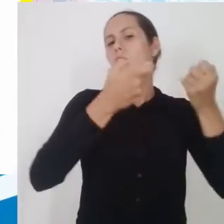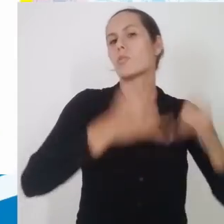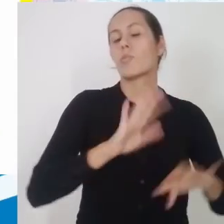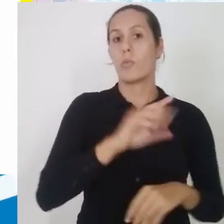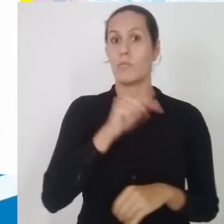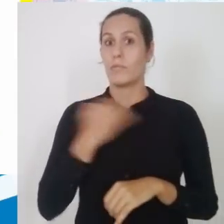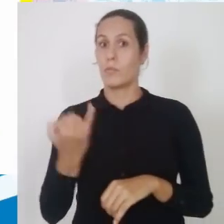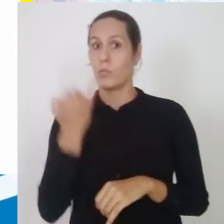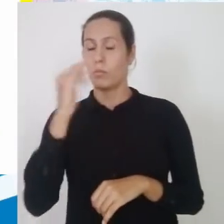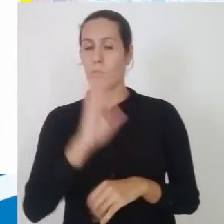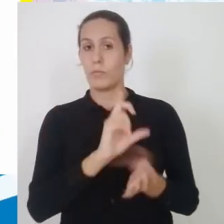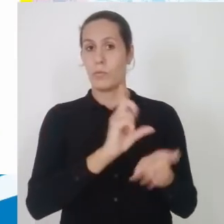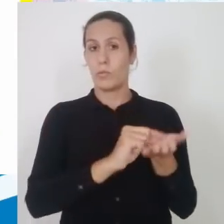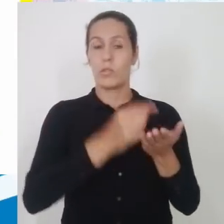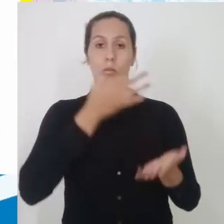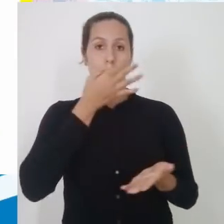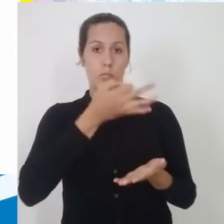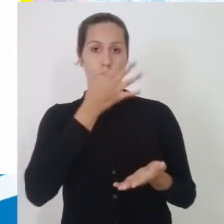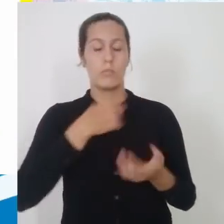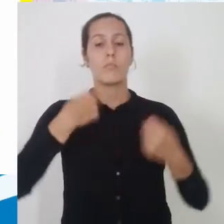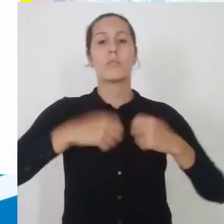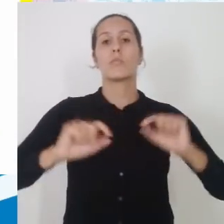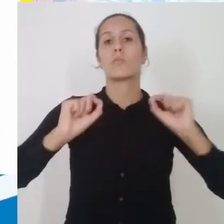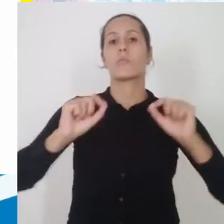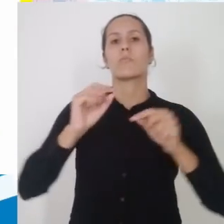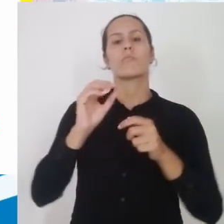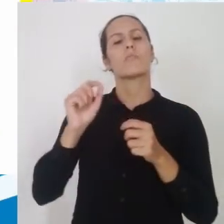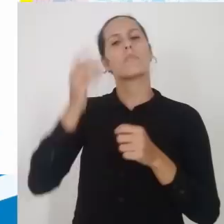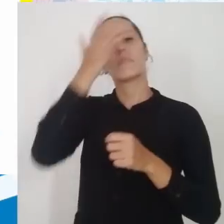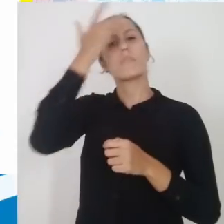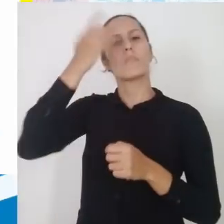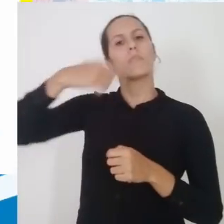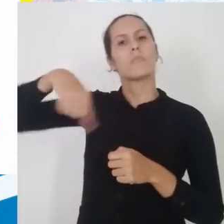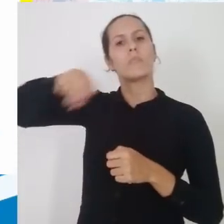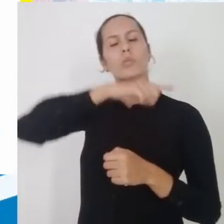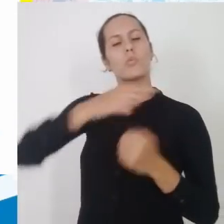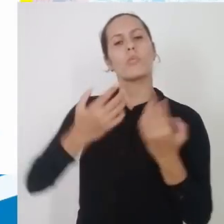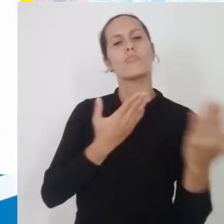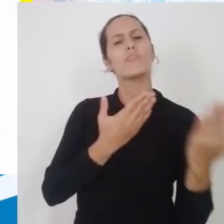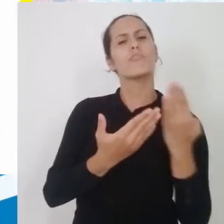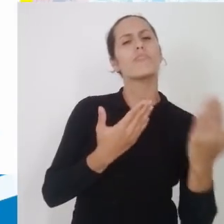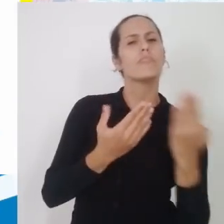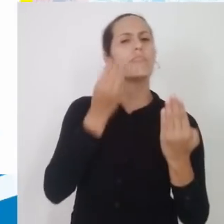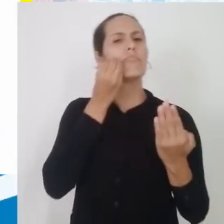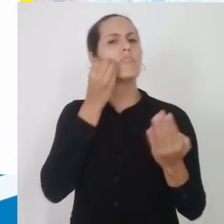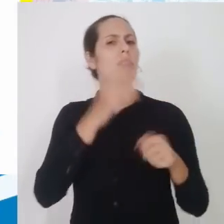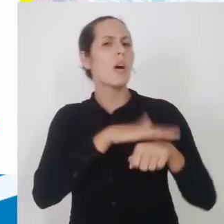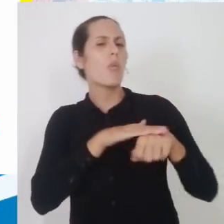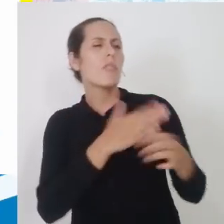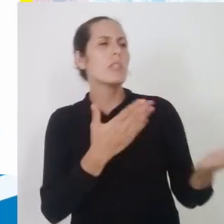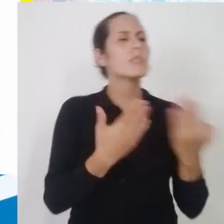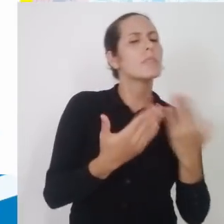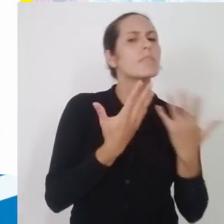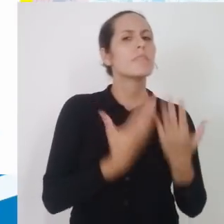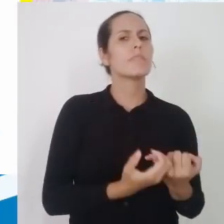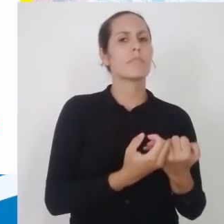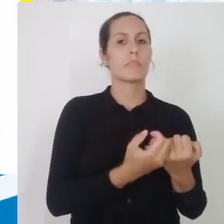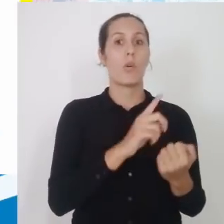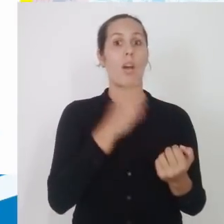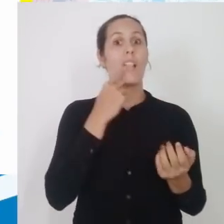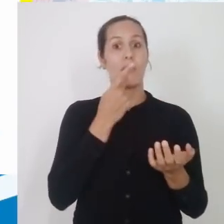gente está conversando, certo? Então, ela chegou com fatos, disse que o coronavírus era uma ameaça. E logo